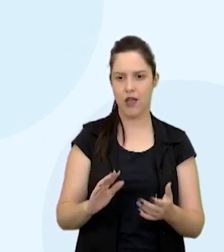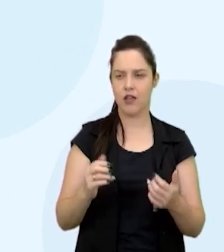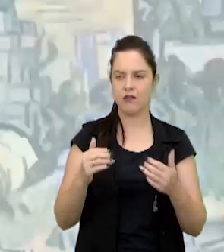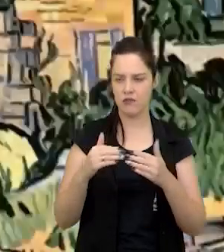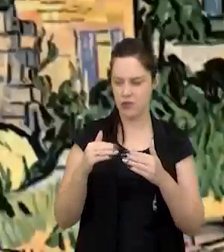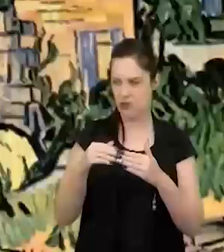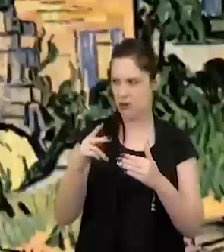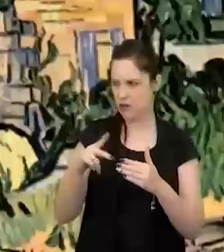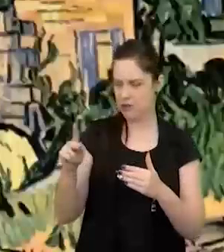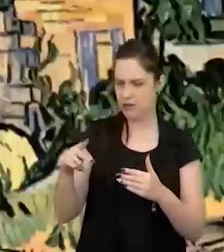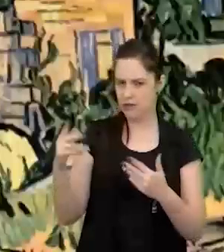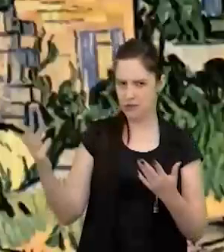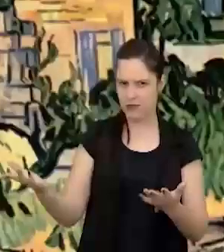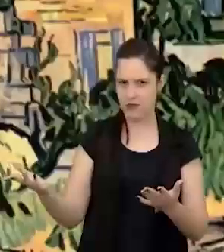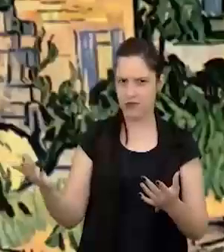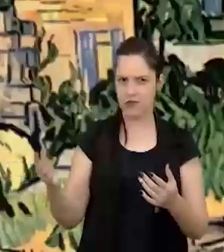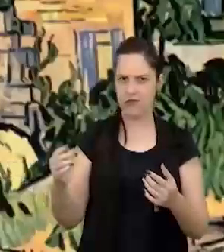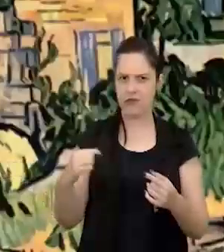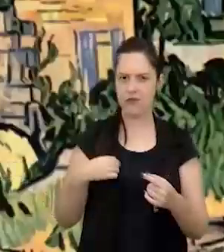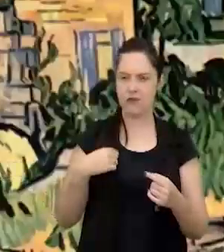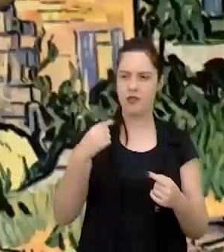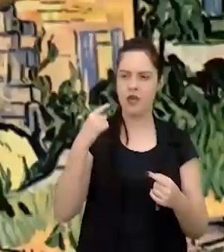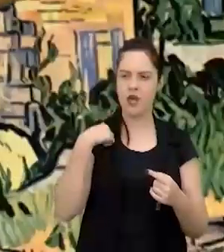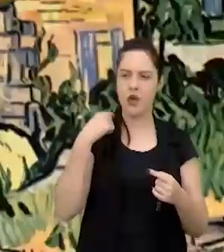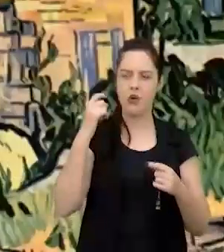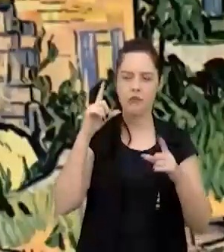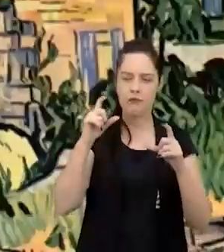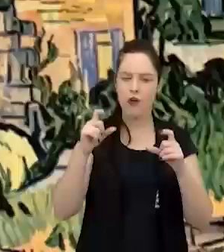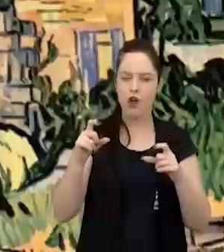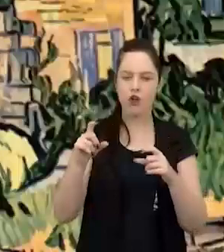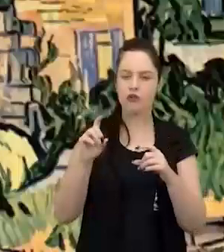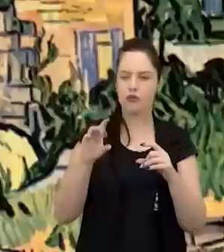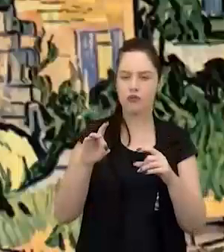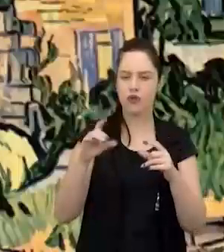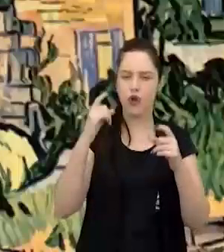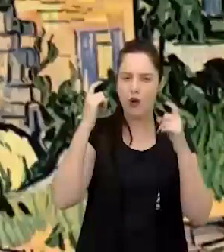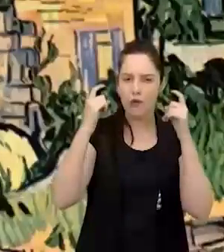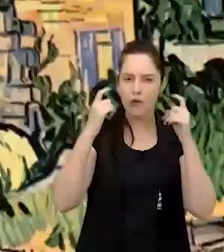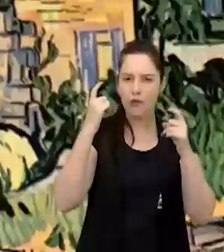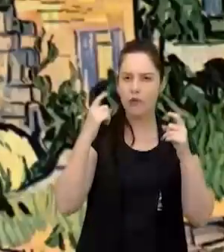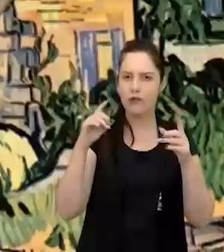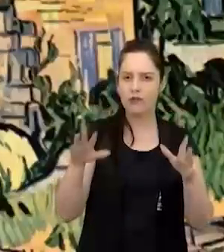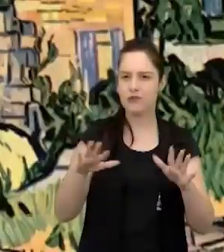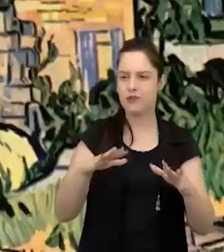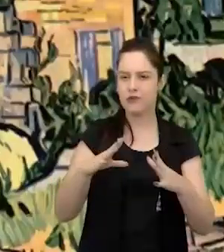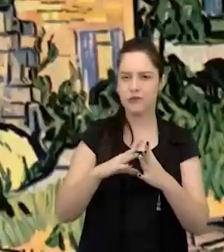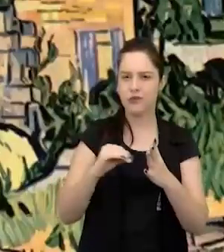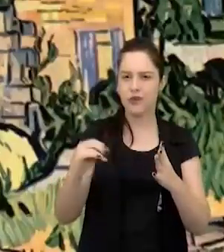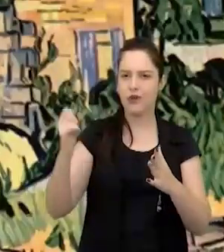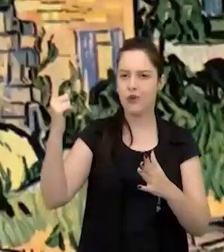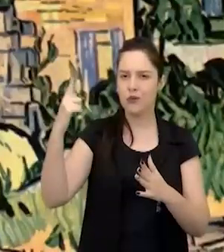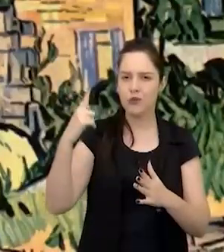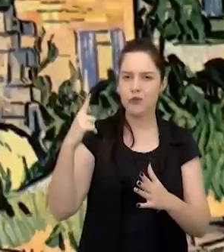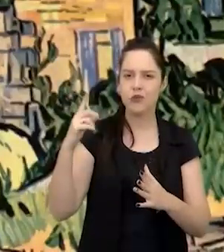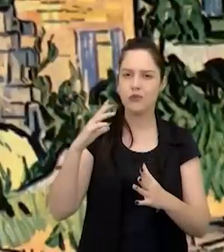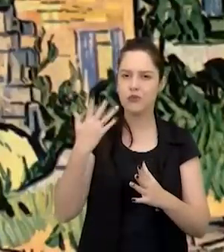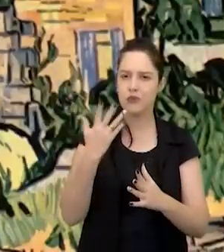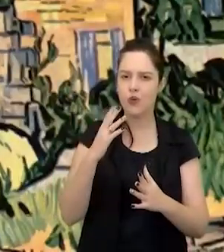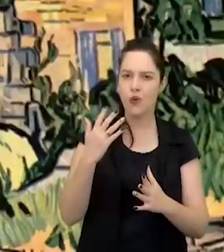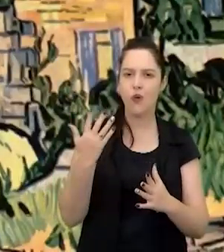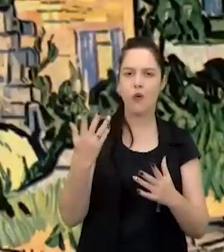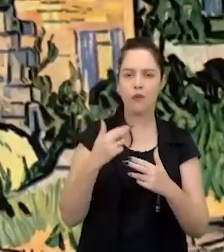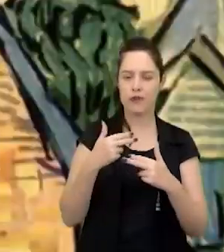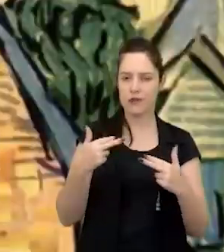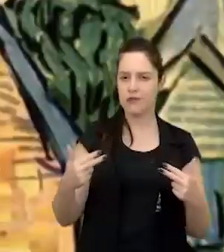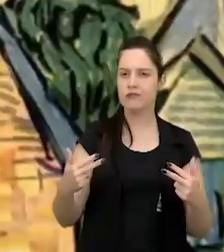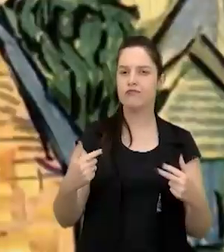fotografar é só ir lá, tirar a foto e eu não preciso me preocupar com nada, com a estética? Luz, sombra, não, de maneira alguma. Eu